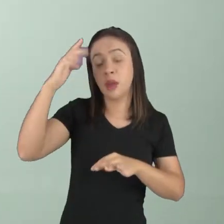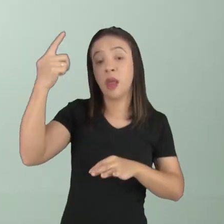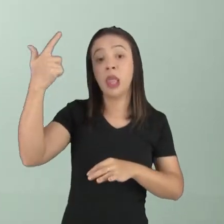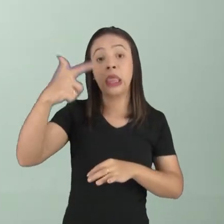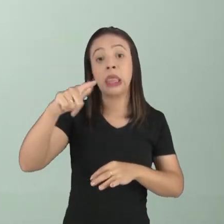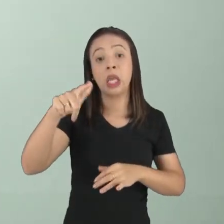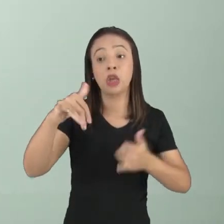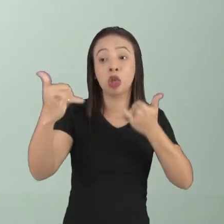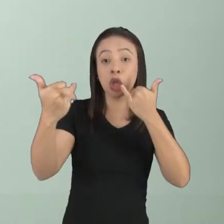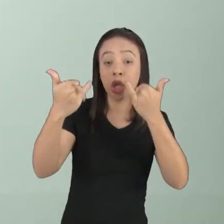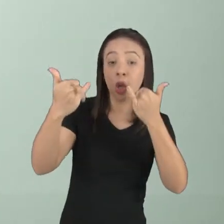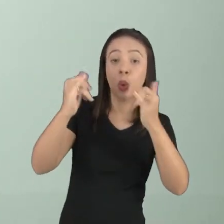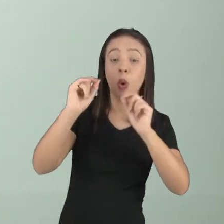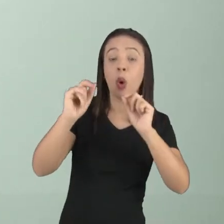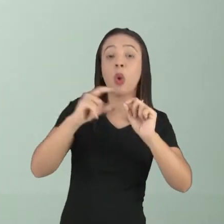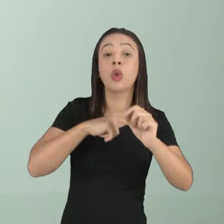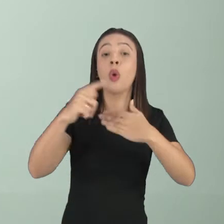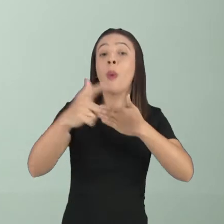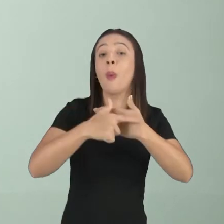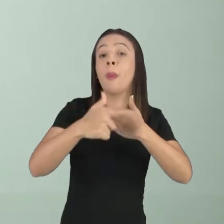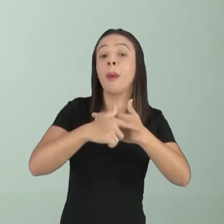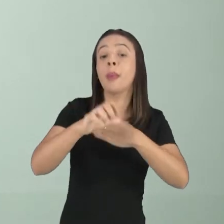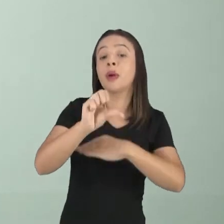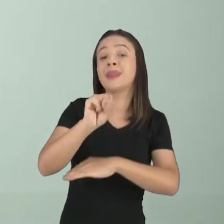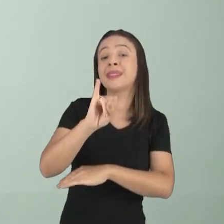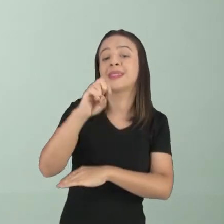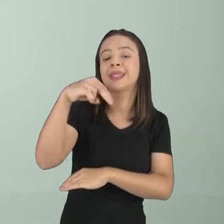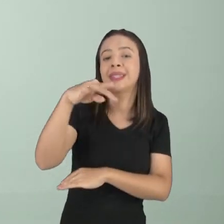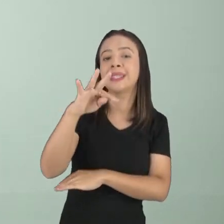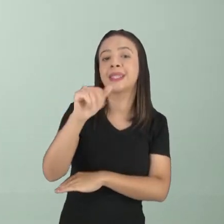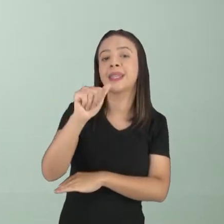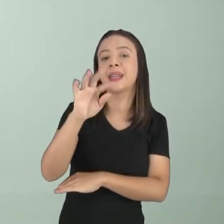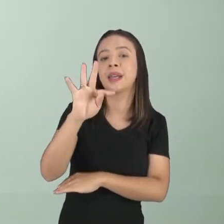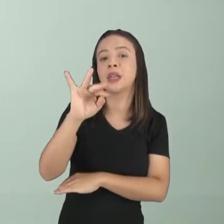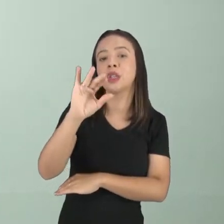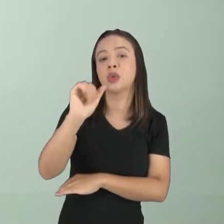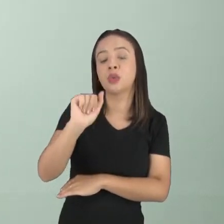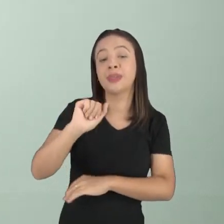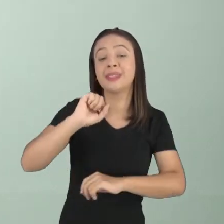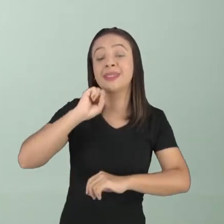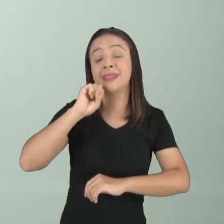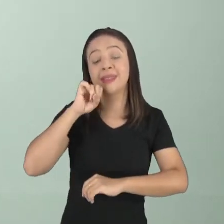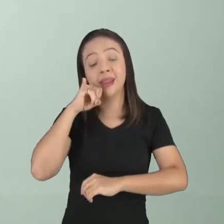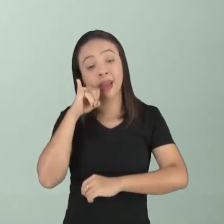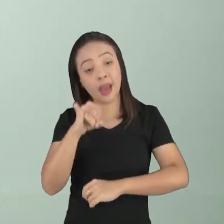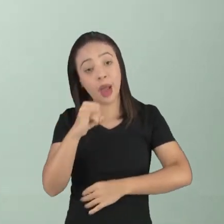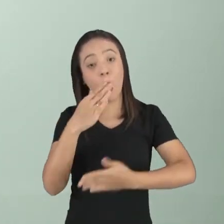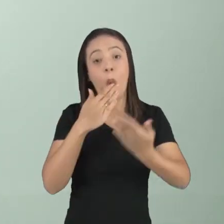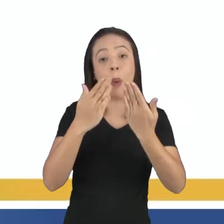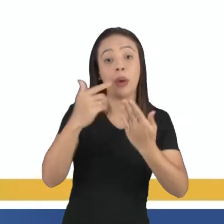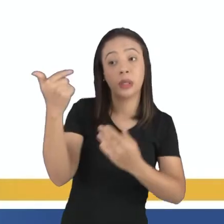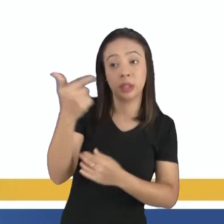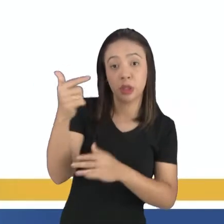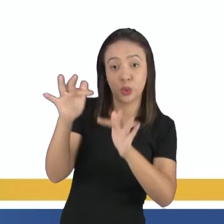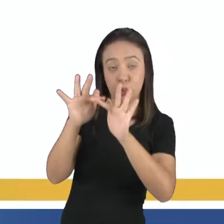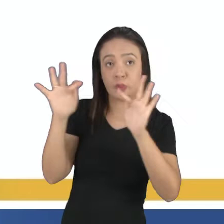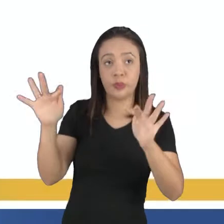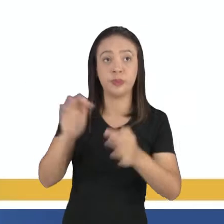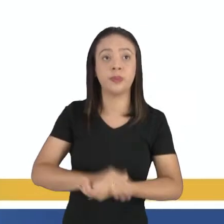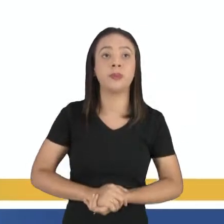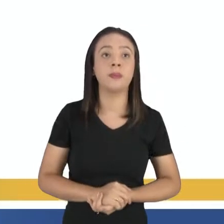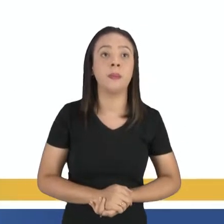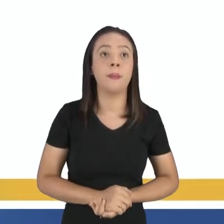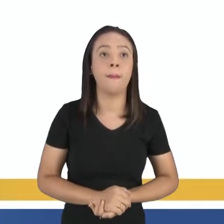tem uma função sintática com relação à oração, à segunda oração, tá? Vamos ver aqui a segunda,